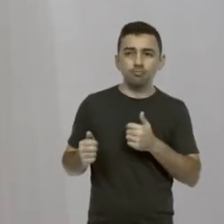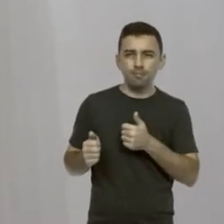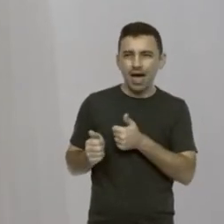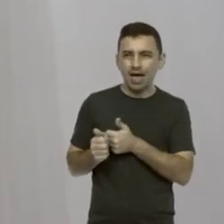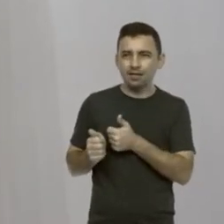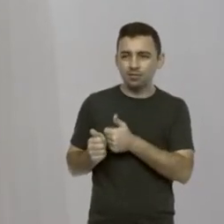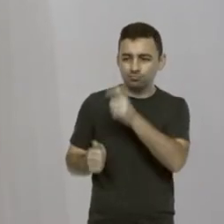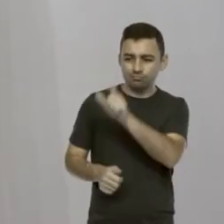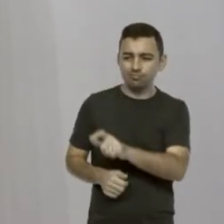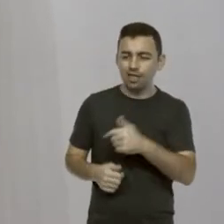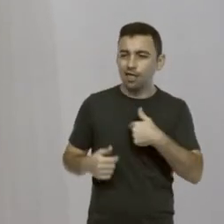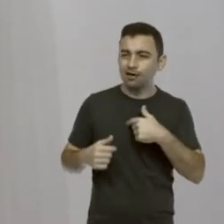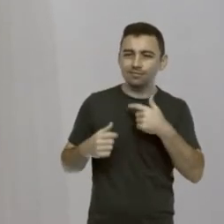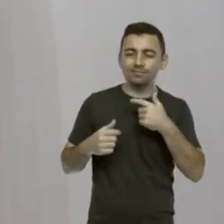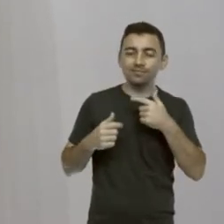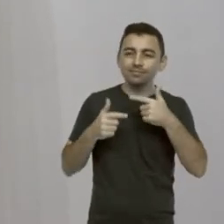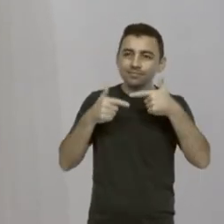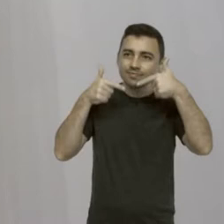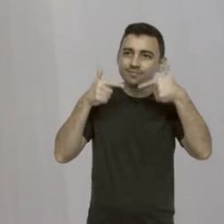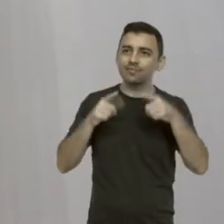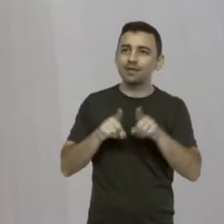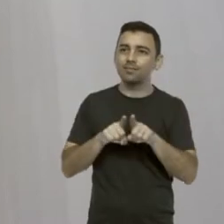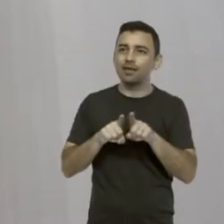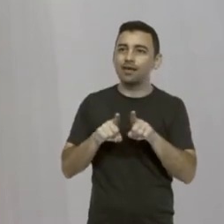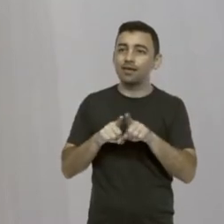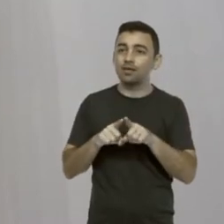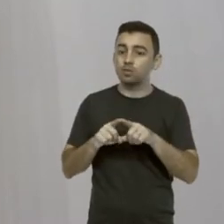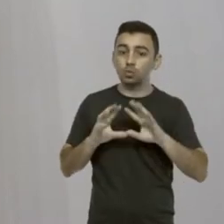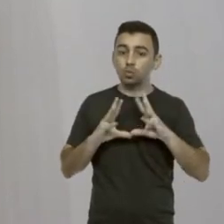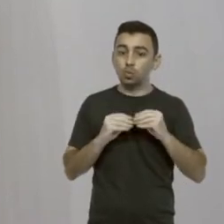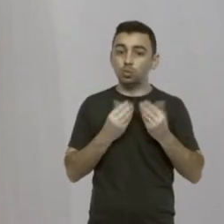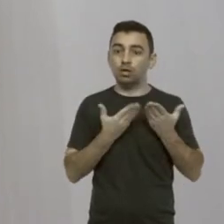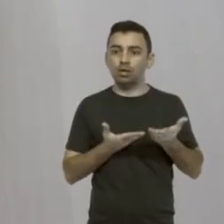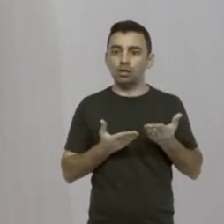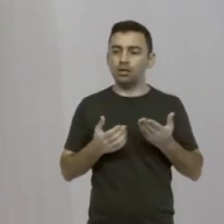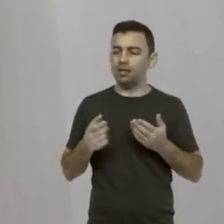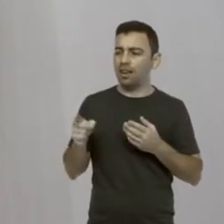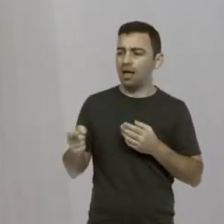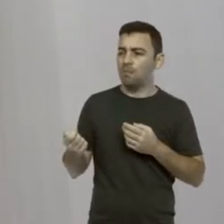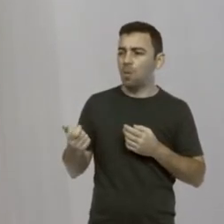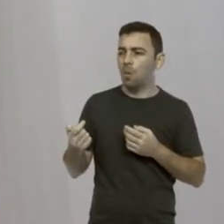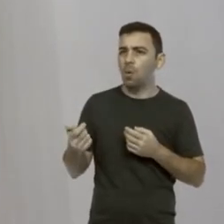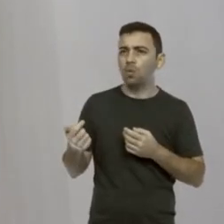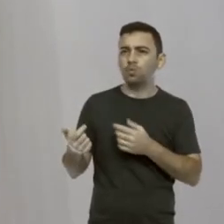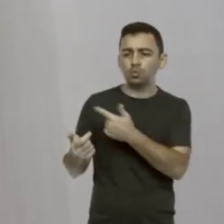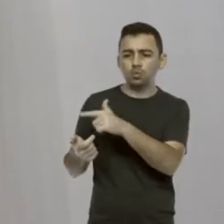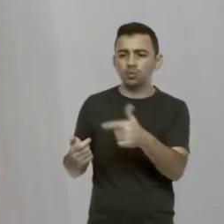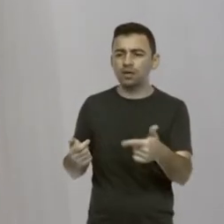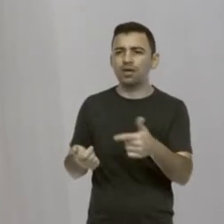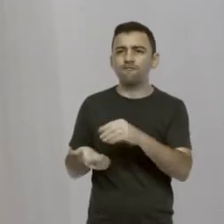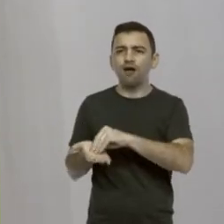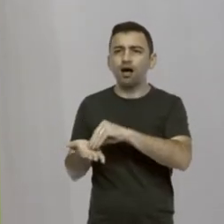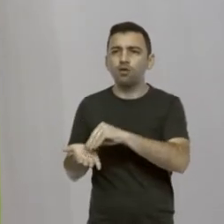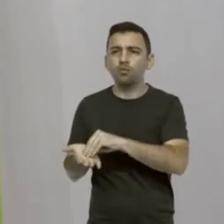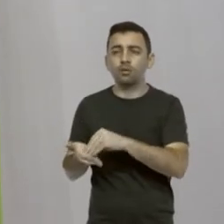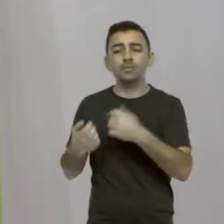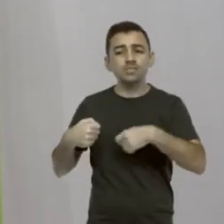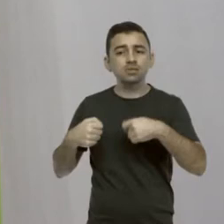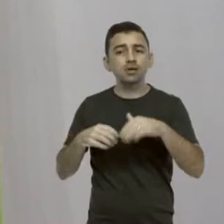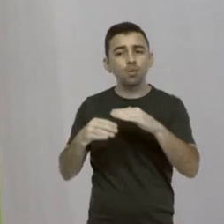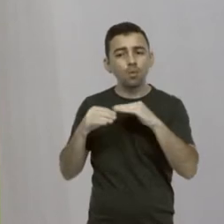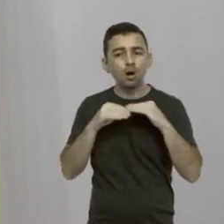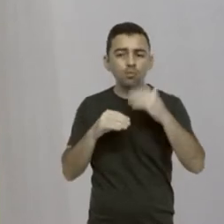sorrir. Não adianta ter tudo para um e poucos para as pessoas outras. Temos que ter para todos nós. Esse é o meu